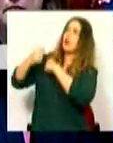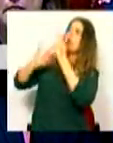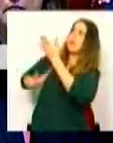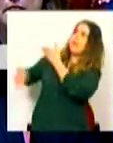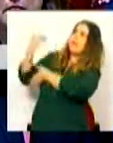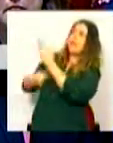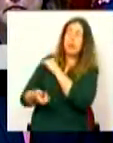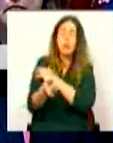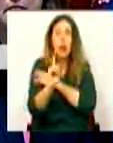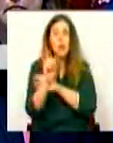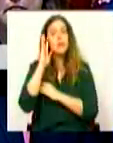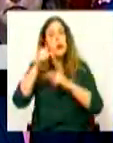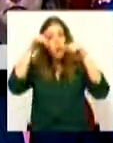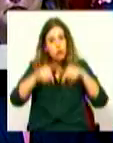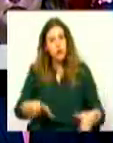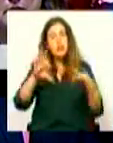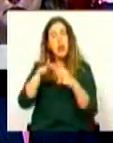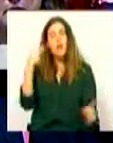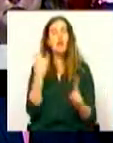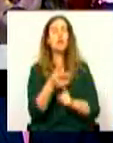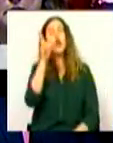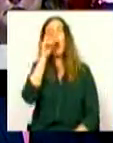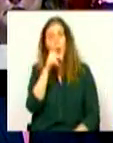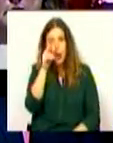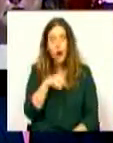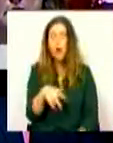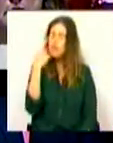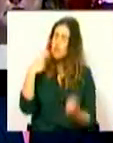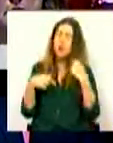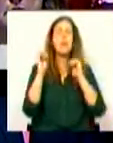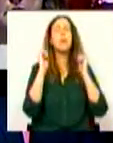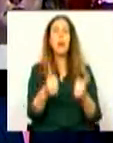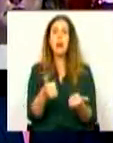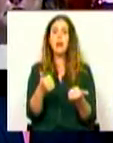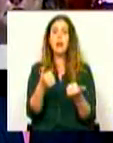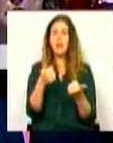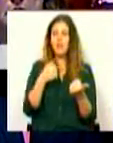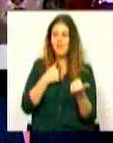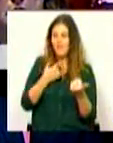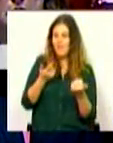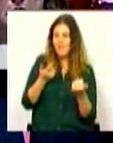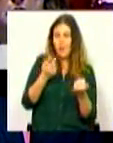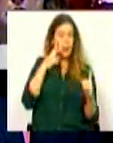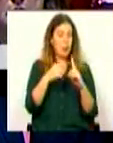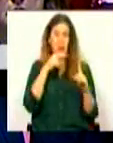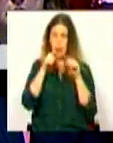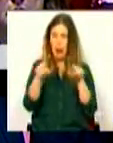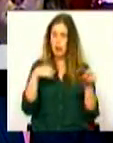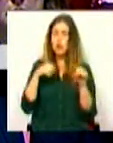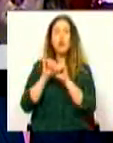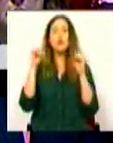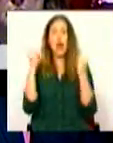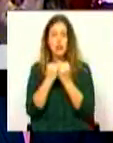antigas. O que sabemos hoje sobre a violência no namoro demonstra bem como estes paradigmas